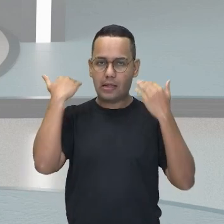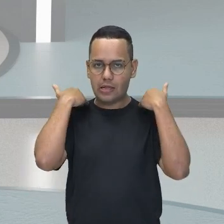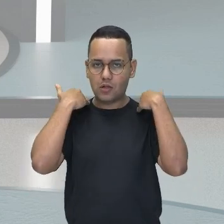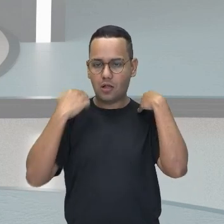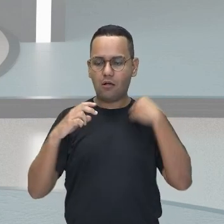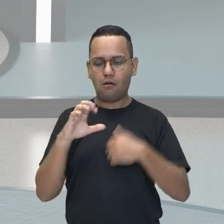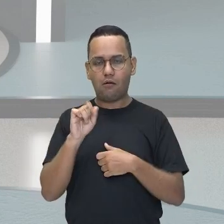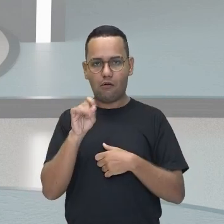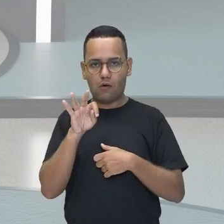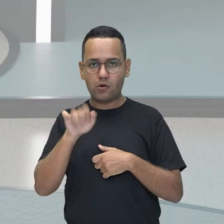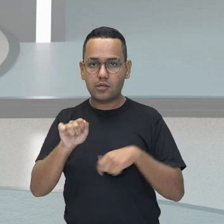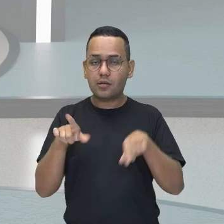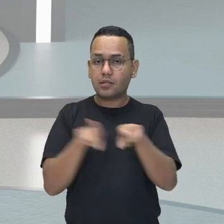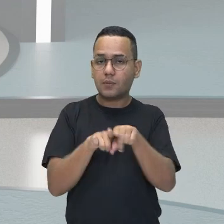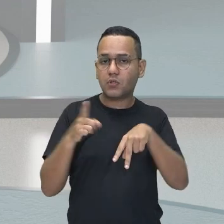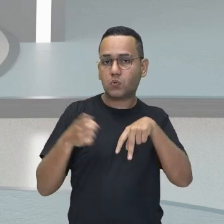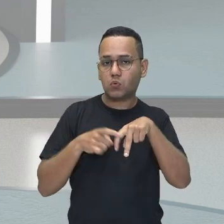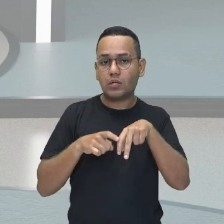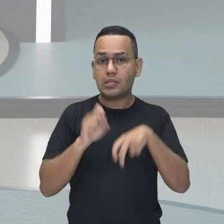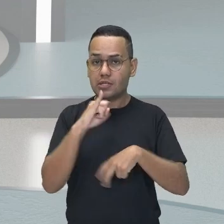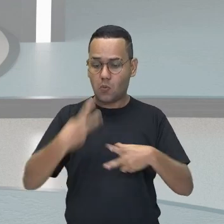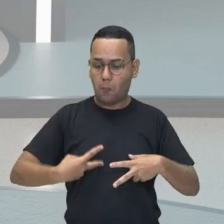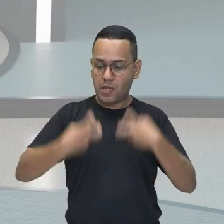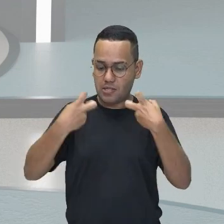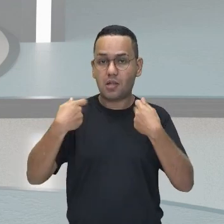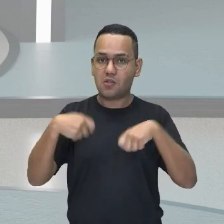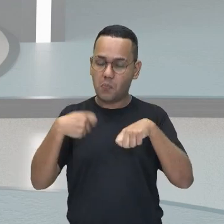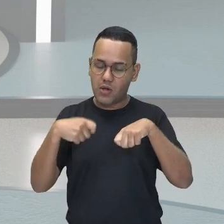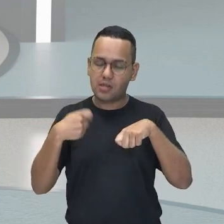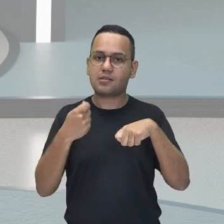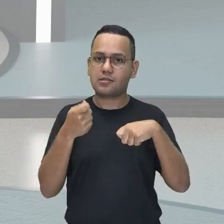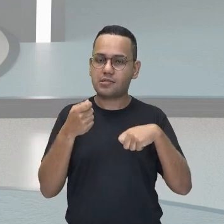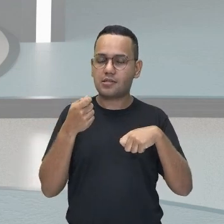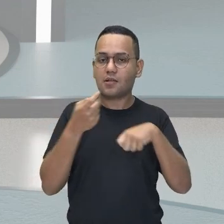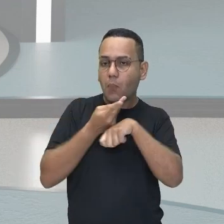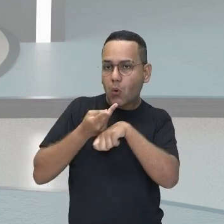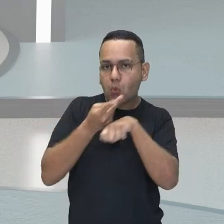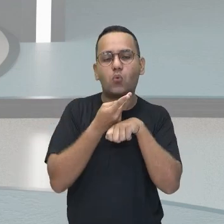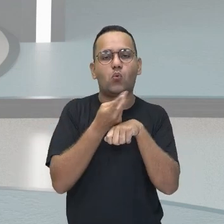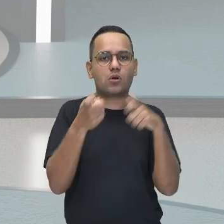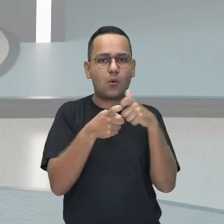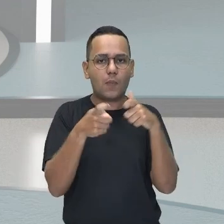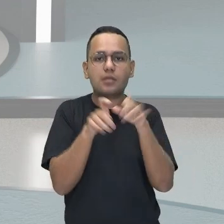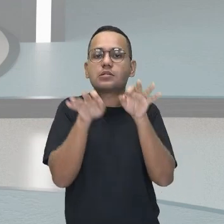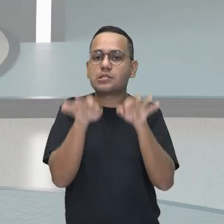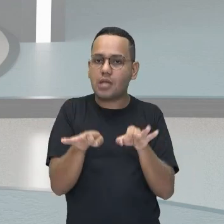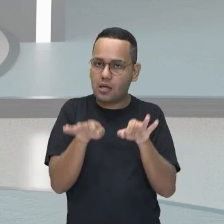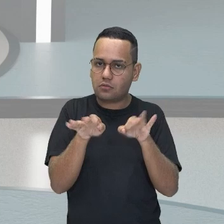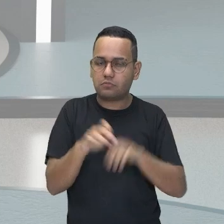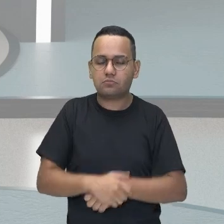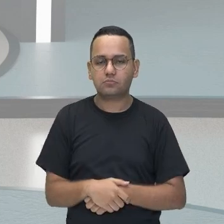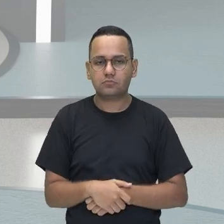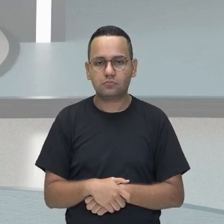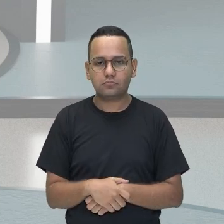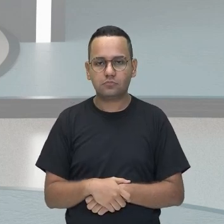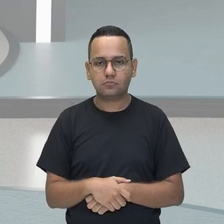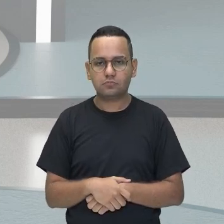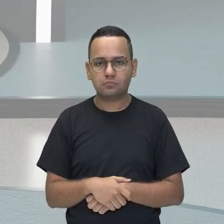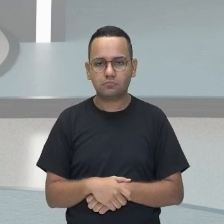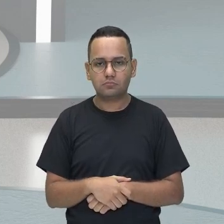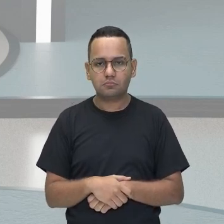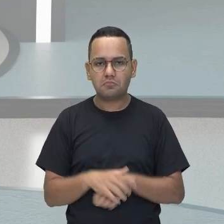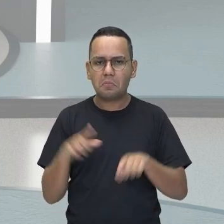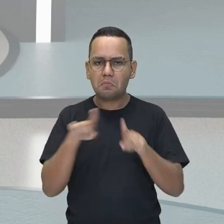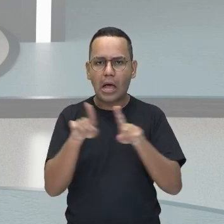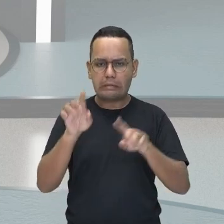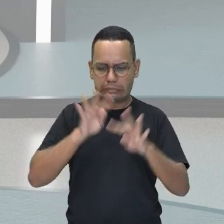se porventura identificar alguma dessas posturas no seu corpo, buscar aí uma ajuda mais especializada, né? Nada de querer